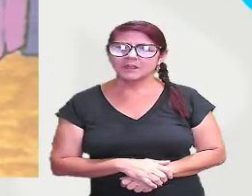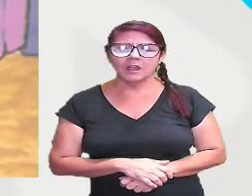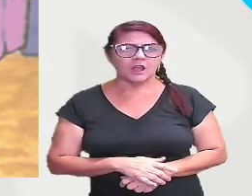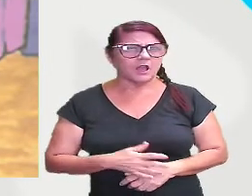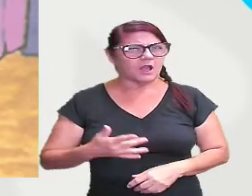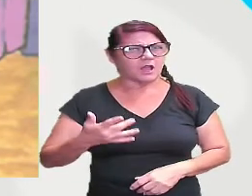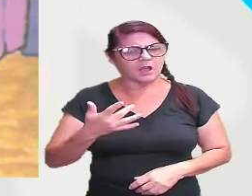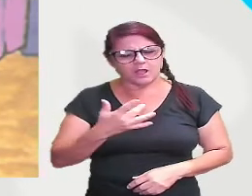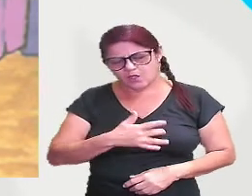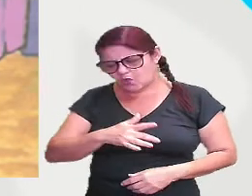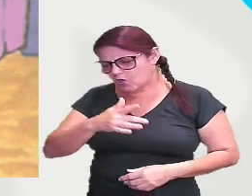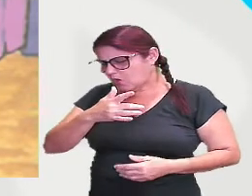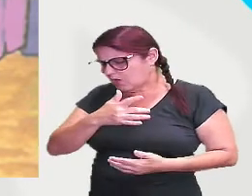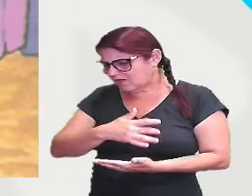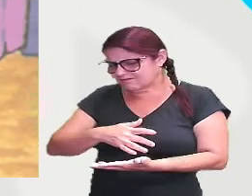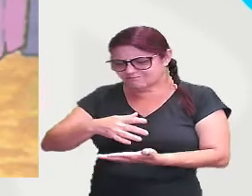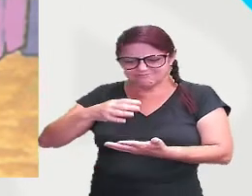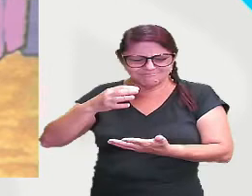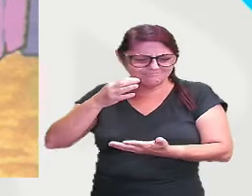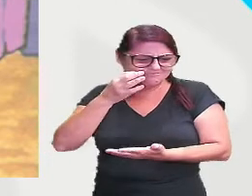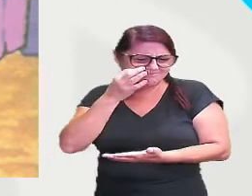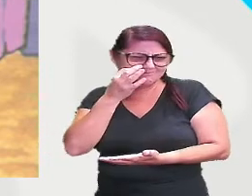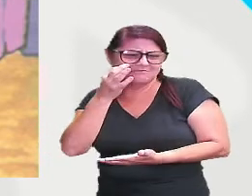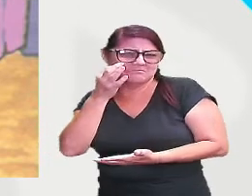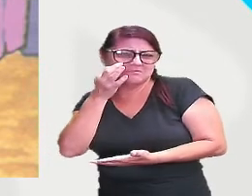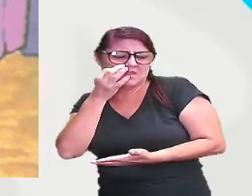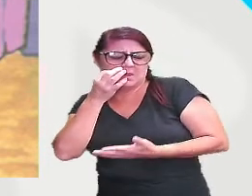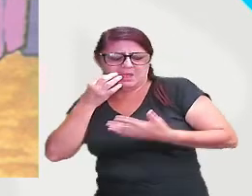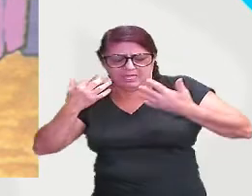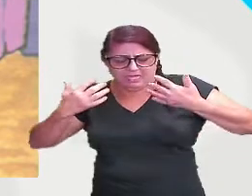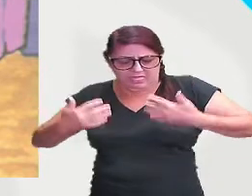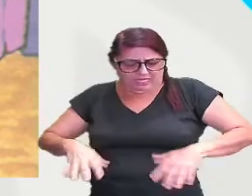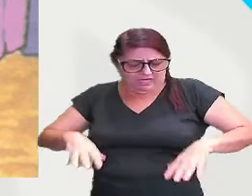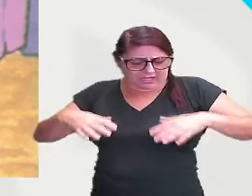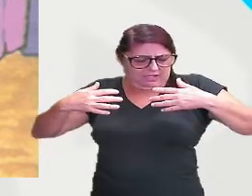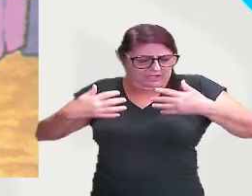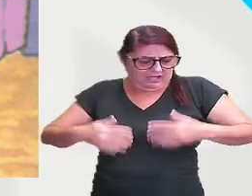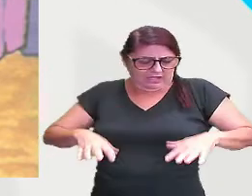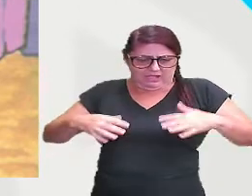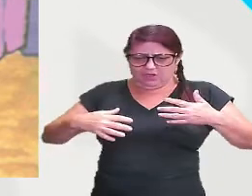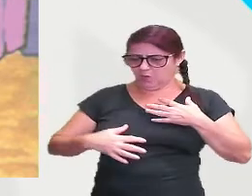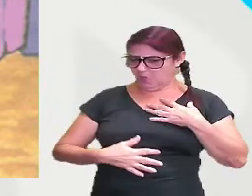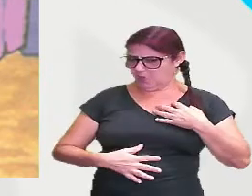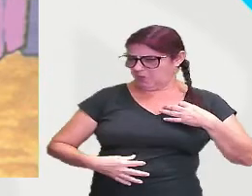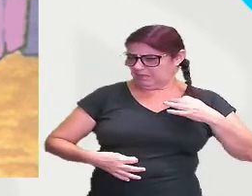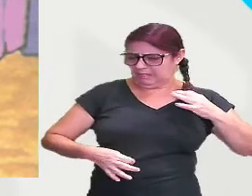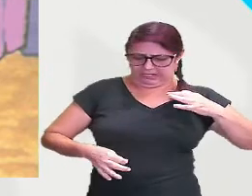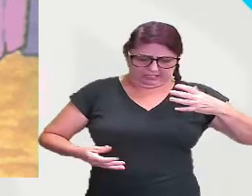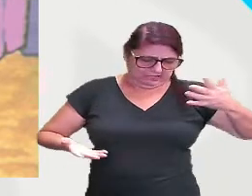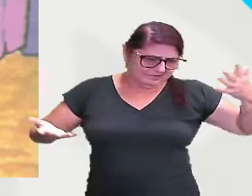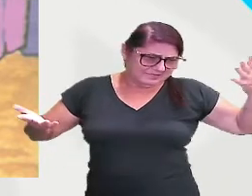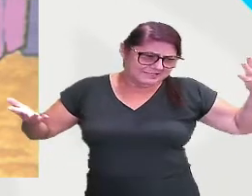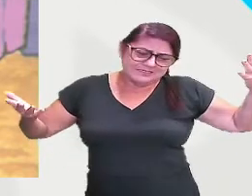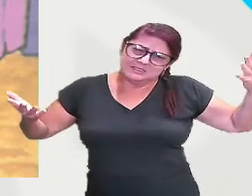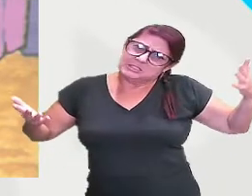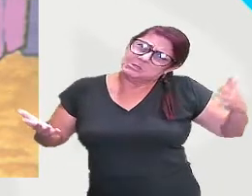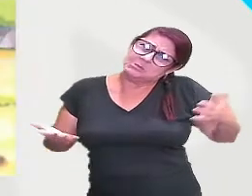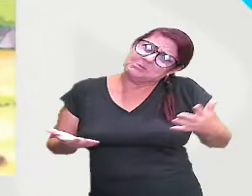Coitada de Chiquita, ela molhou-se toda e estragou seu lindo vestidinho.